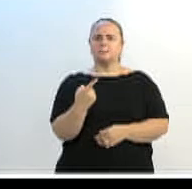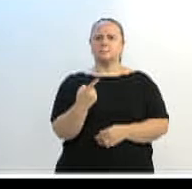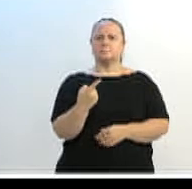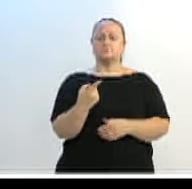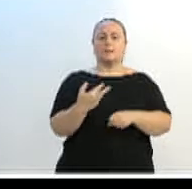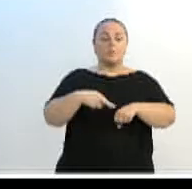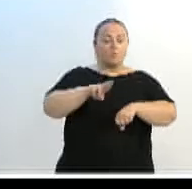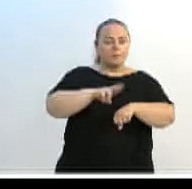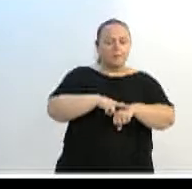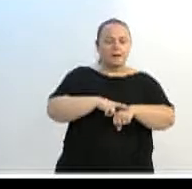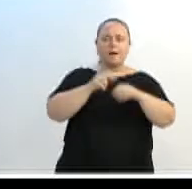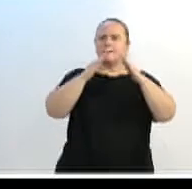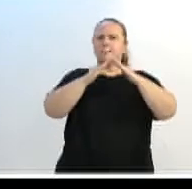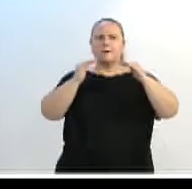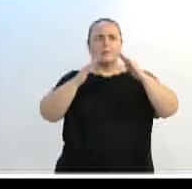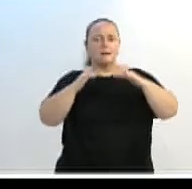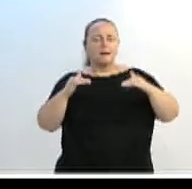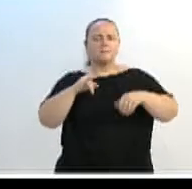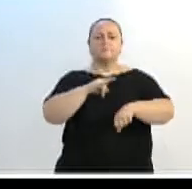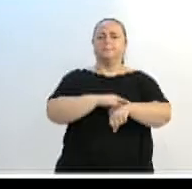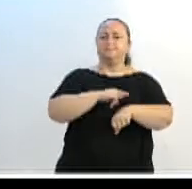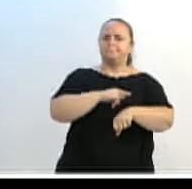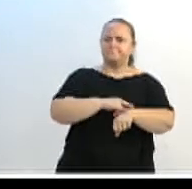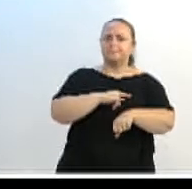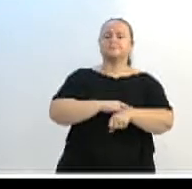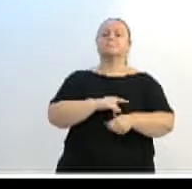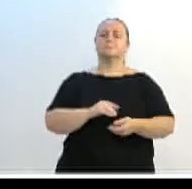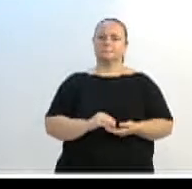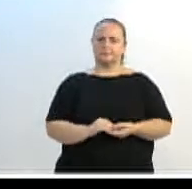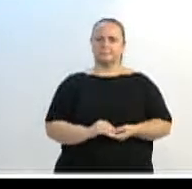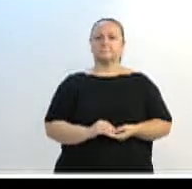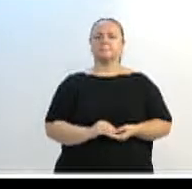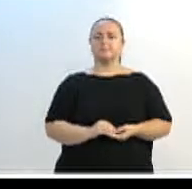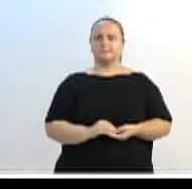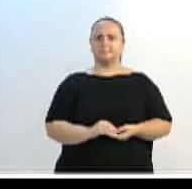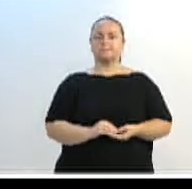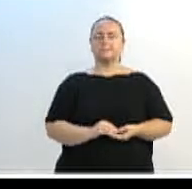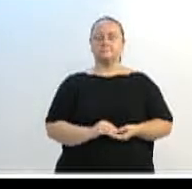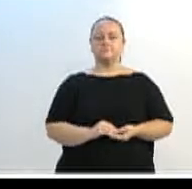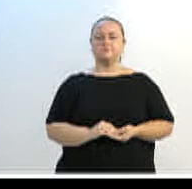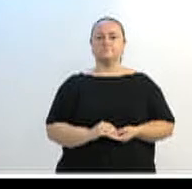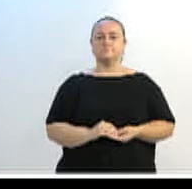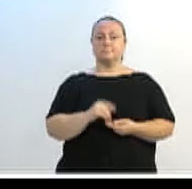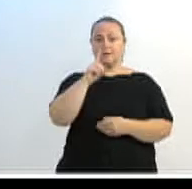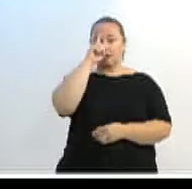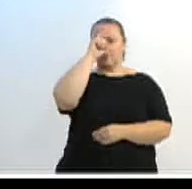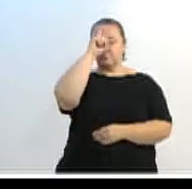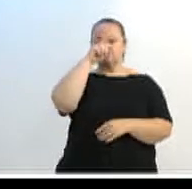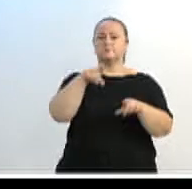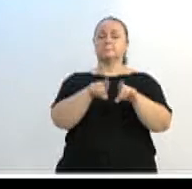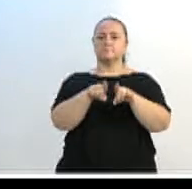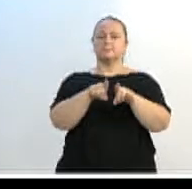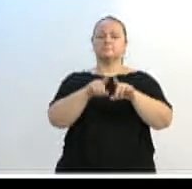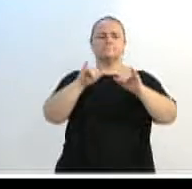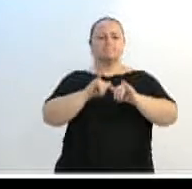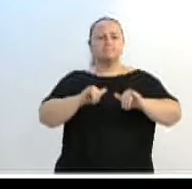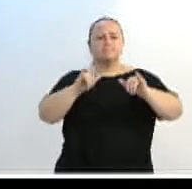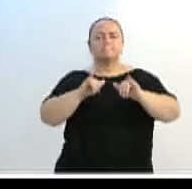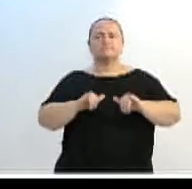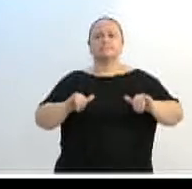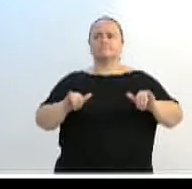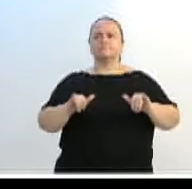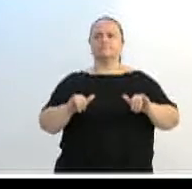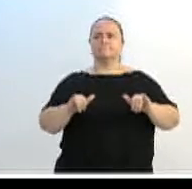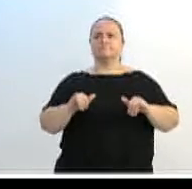em lavanderia, banheiros também que são feitos em CIs. No hospital também, a campanha da polio, né, End Polio